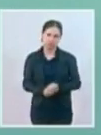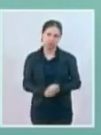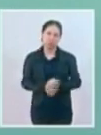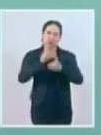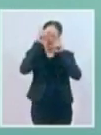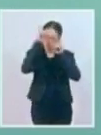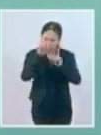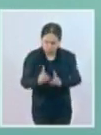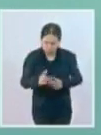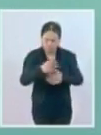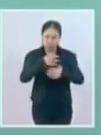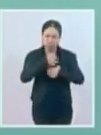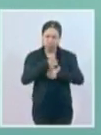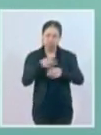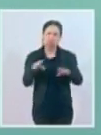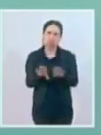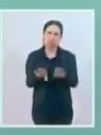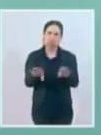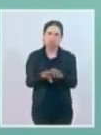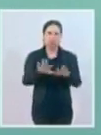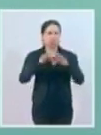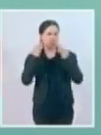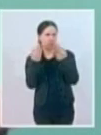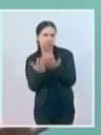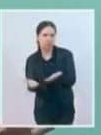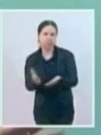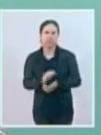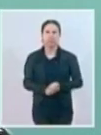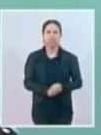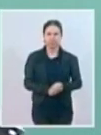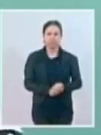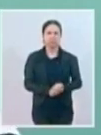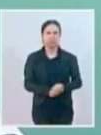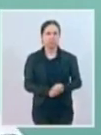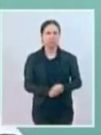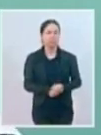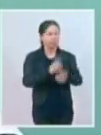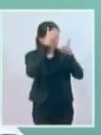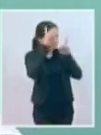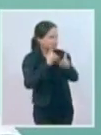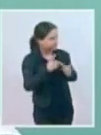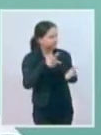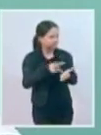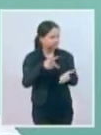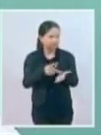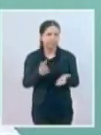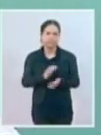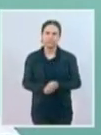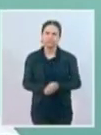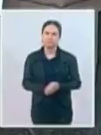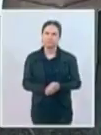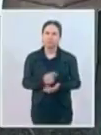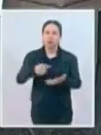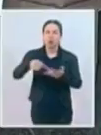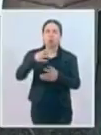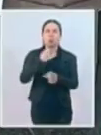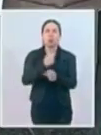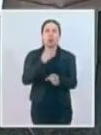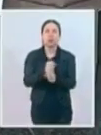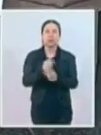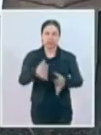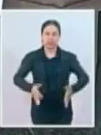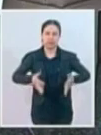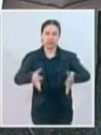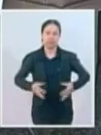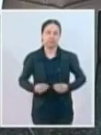dignificar-se e dignificar as nossas famílias. É isso, é dignificar mesmo. Vereador, foram quantas